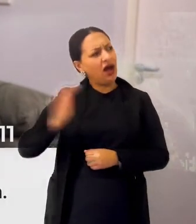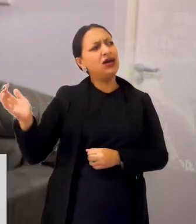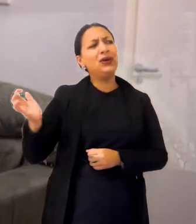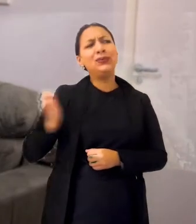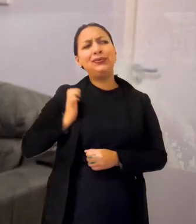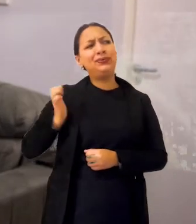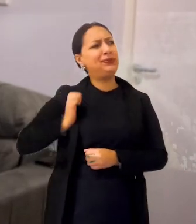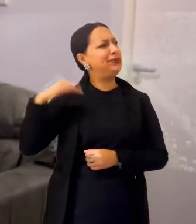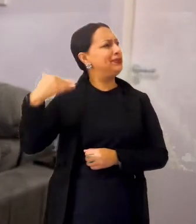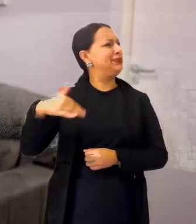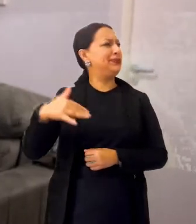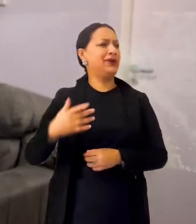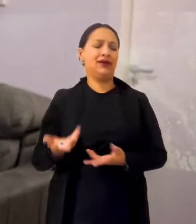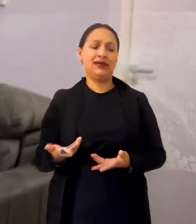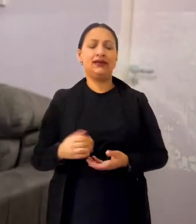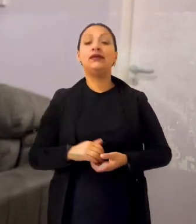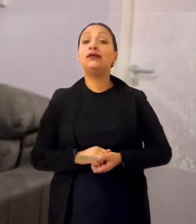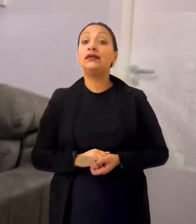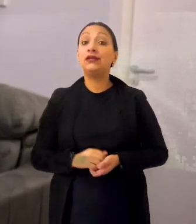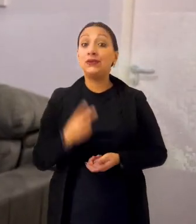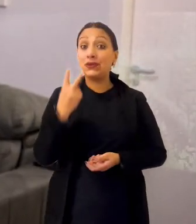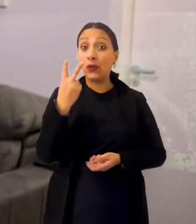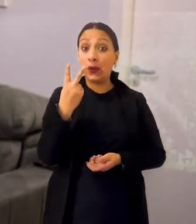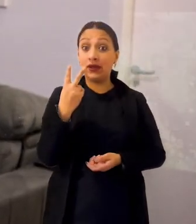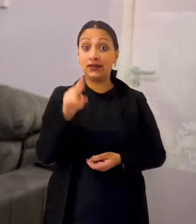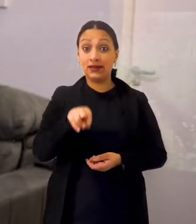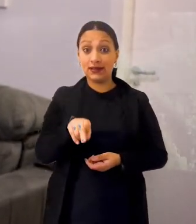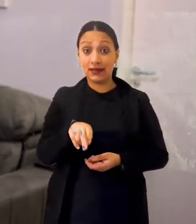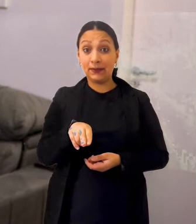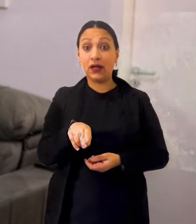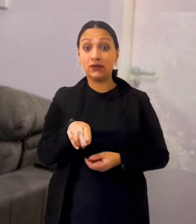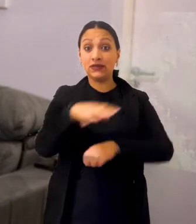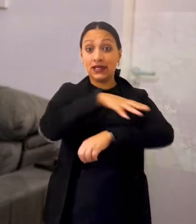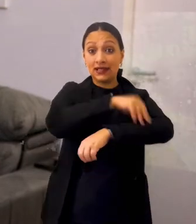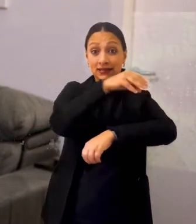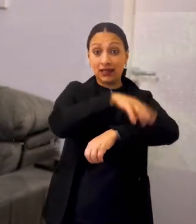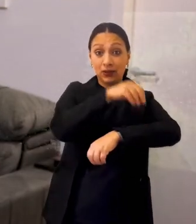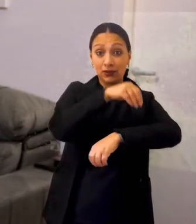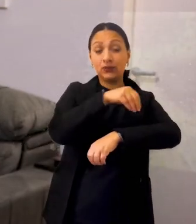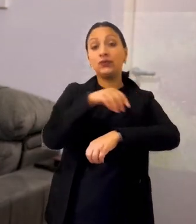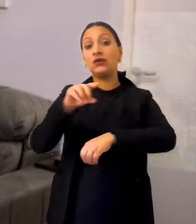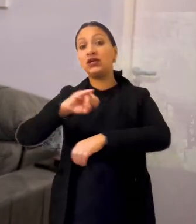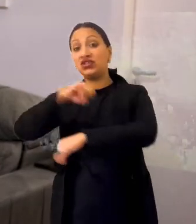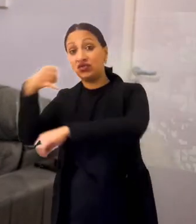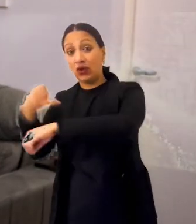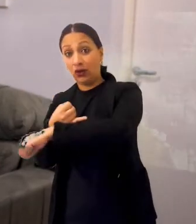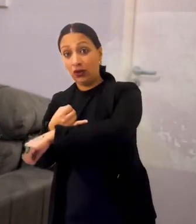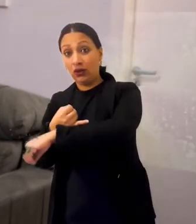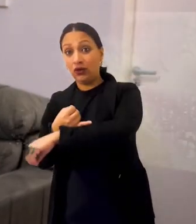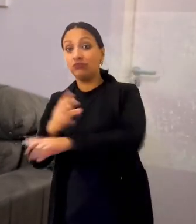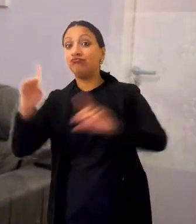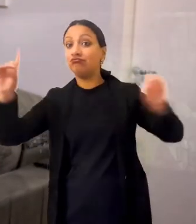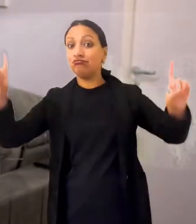tenho fartura. Dois irmãos se encontraram, um era Esaú e outro era